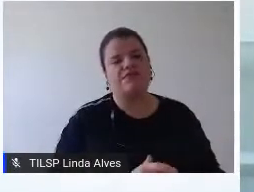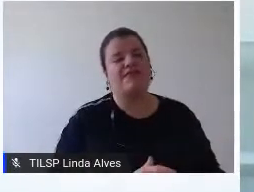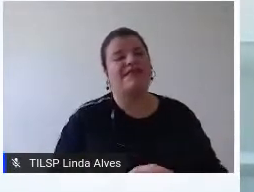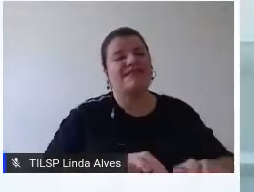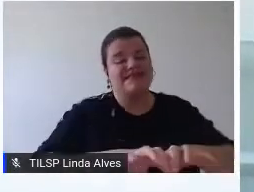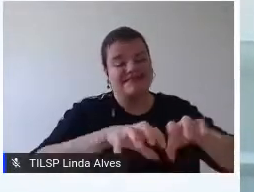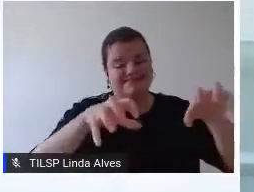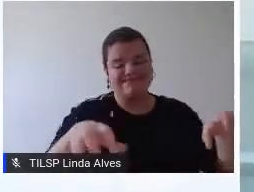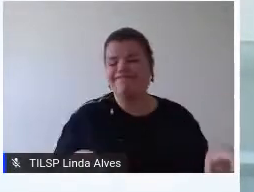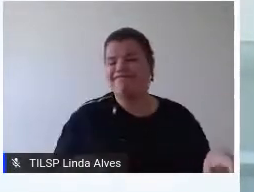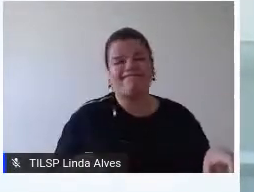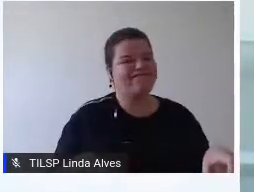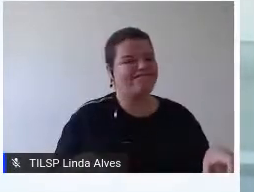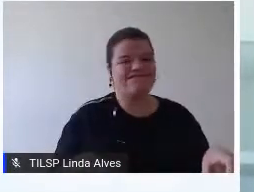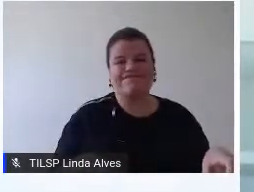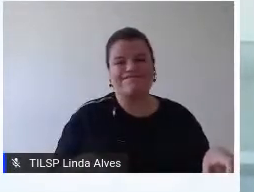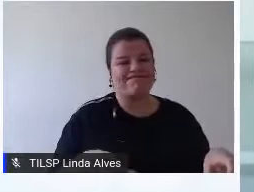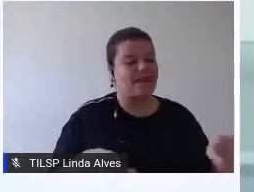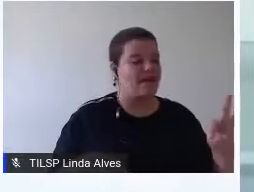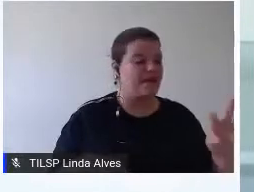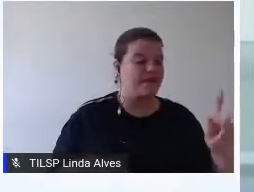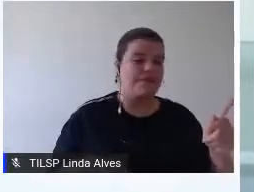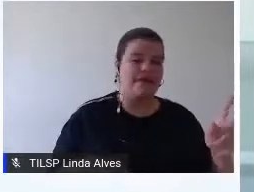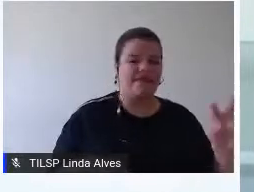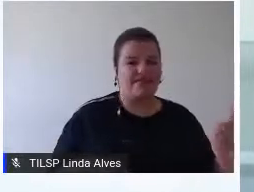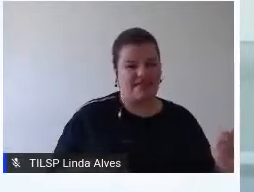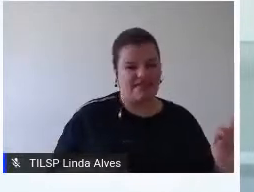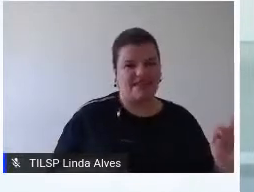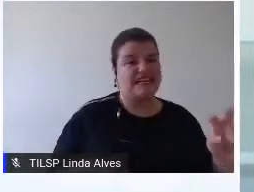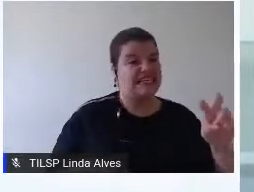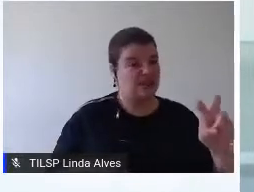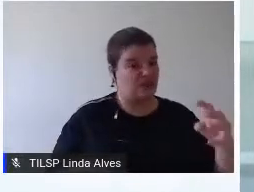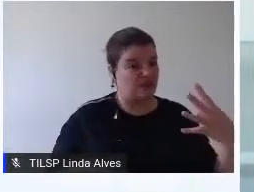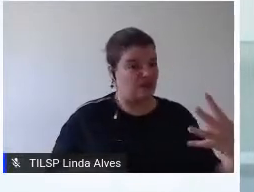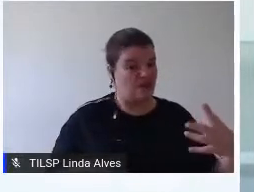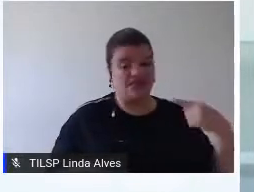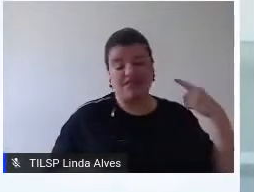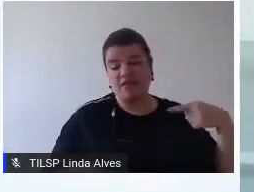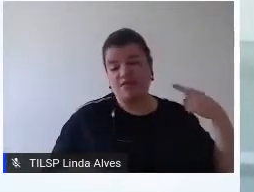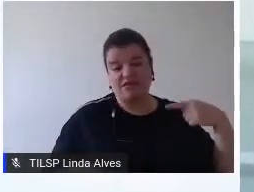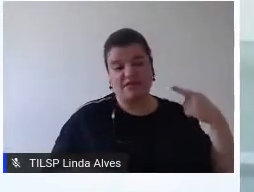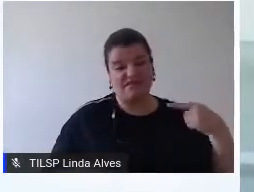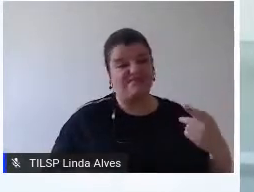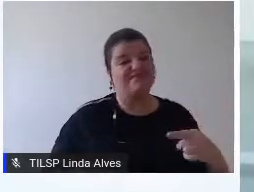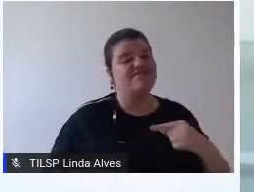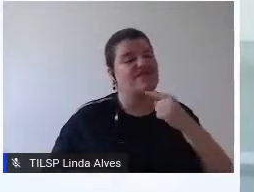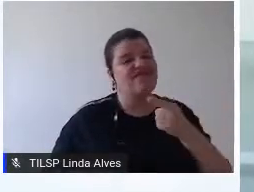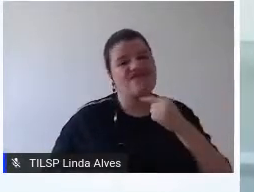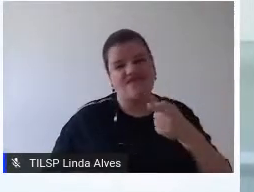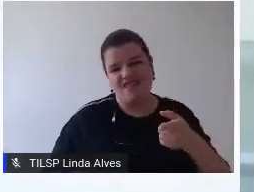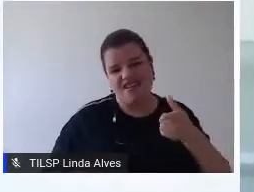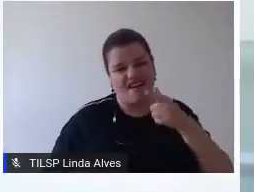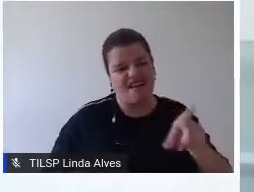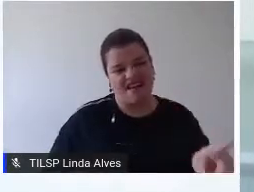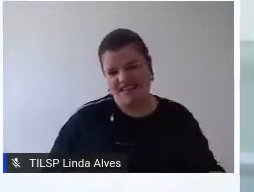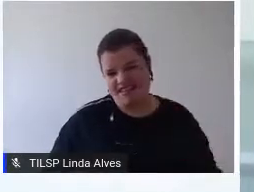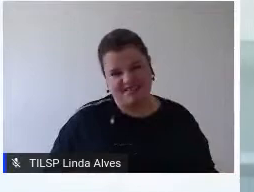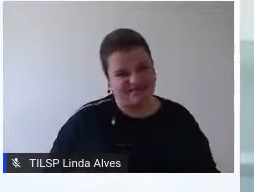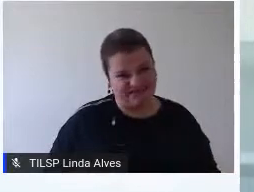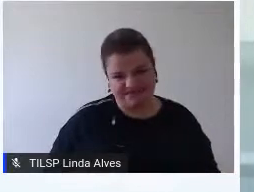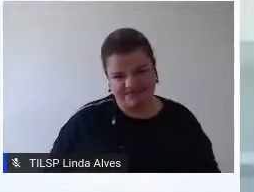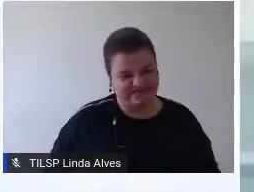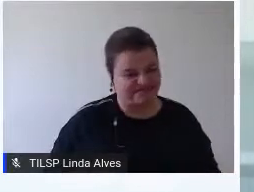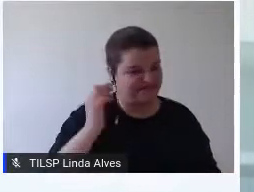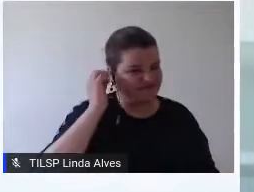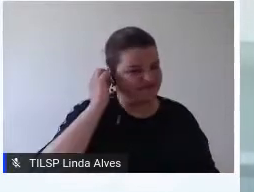separada, nem o PT, com 54 deputados, que é a maior bancada, teria condições de lançar o presidente